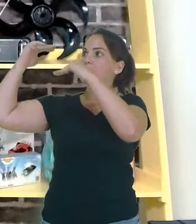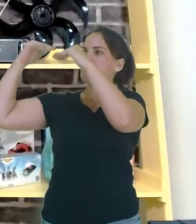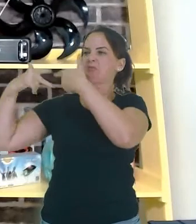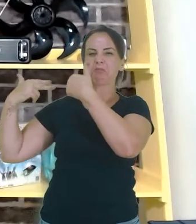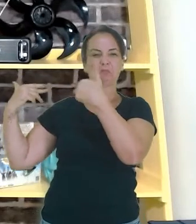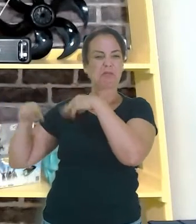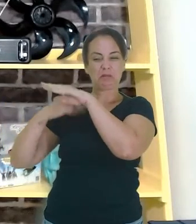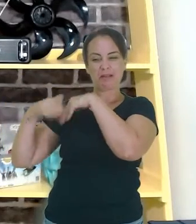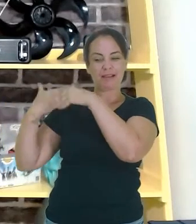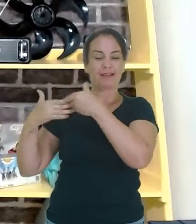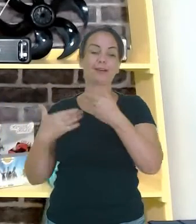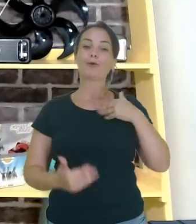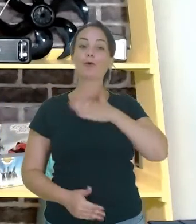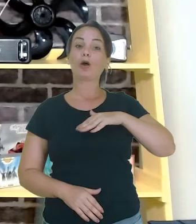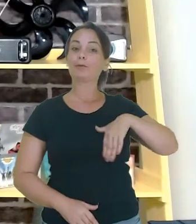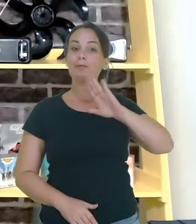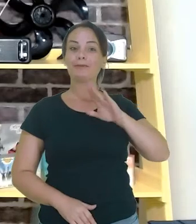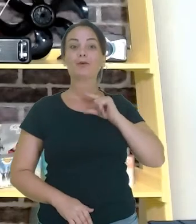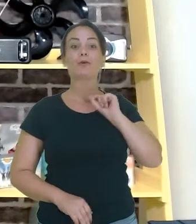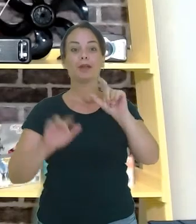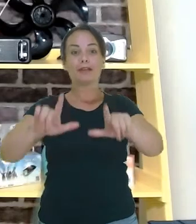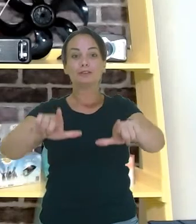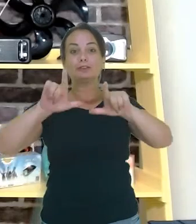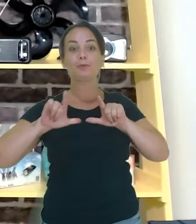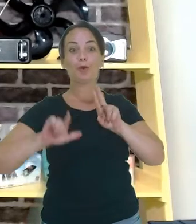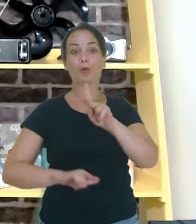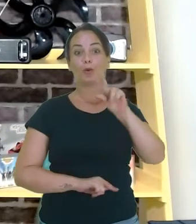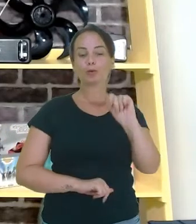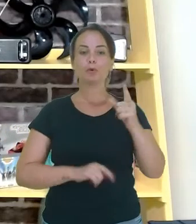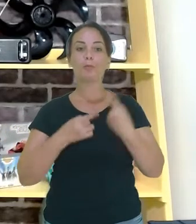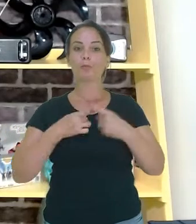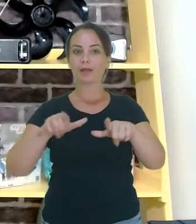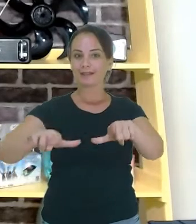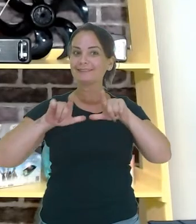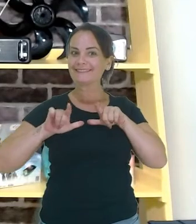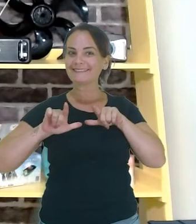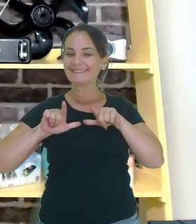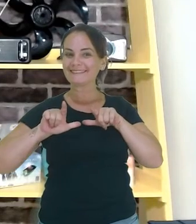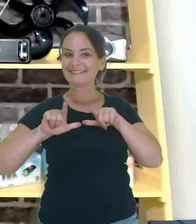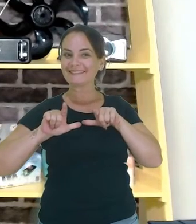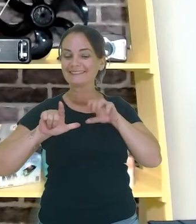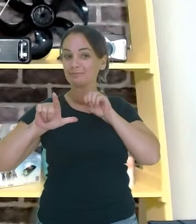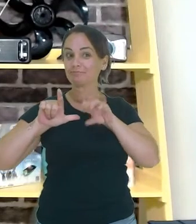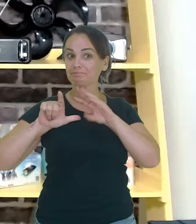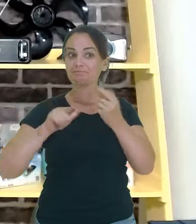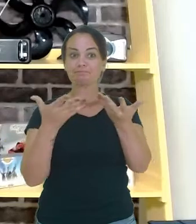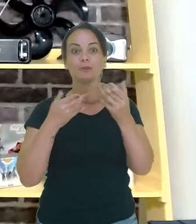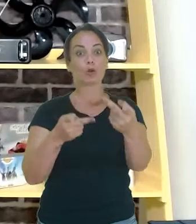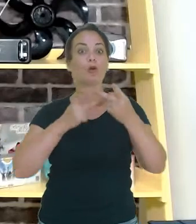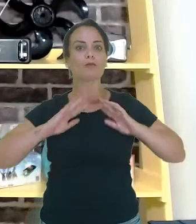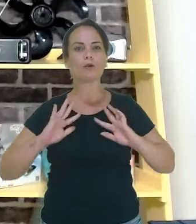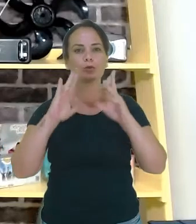mais gosto de todos esses elementos é o meu diploma da USP, porque eu me formei em licenciatura lá. Eu gostaria de convidar todo